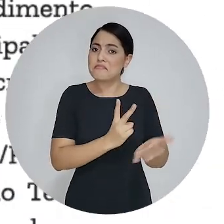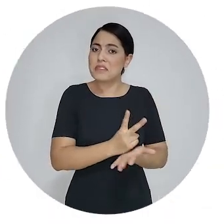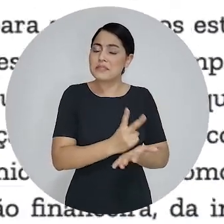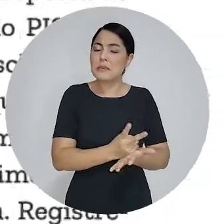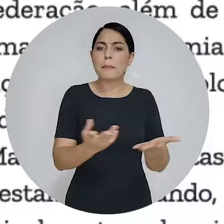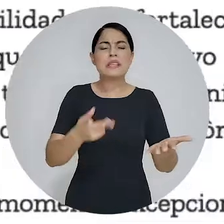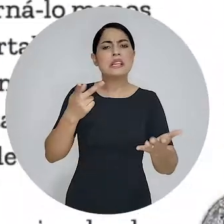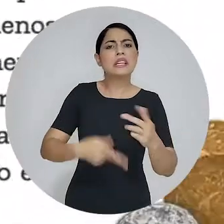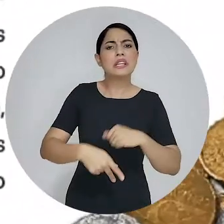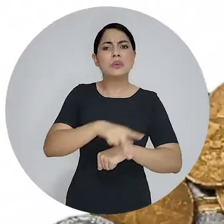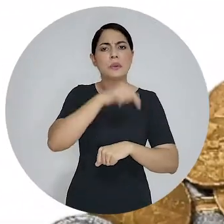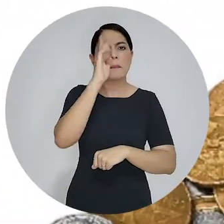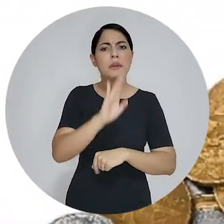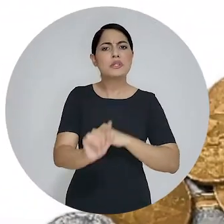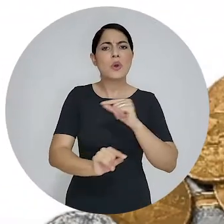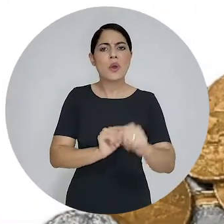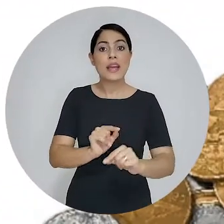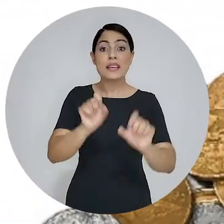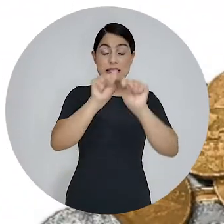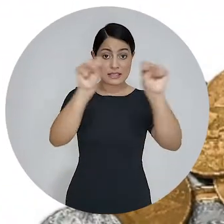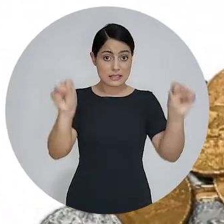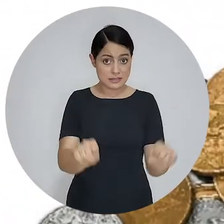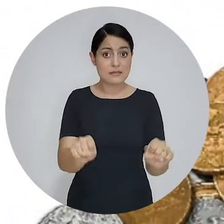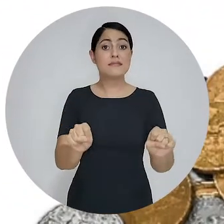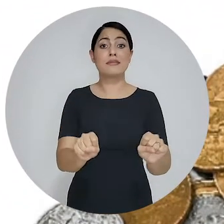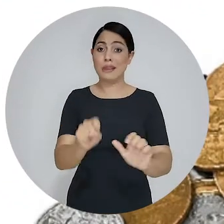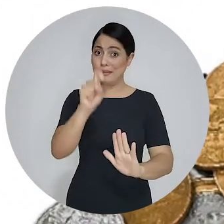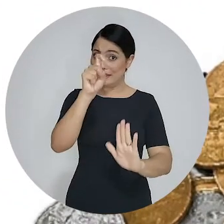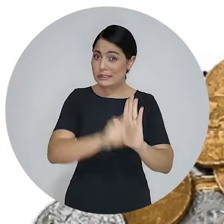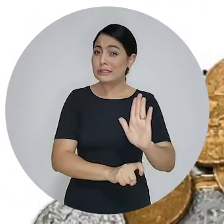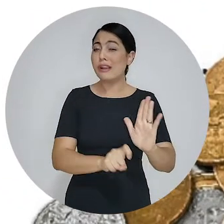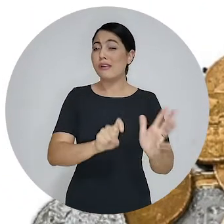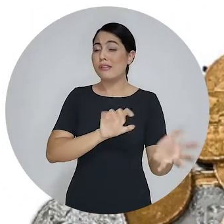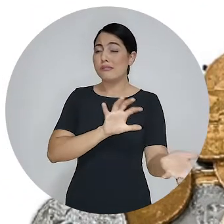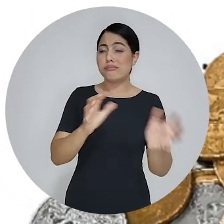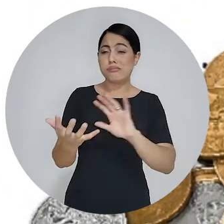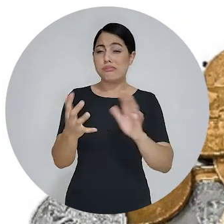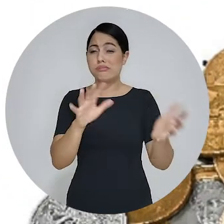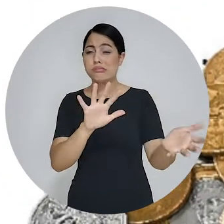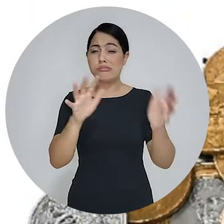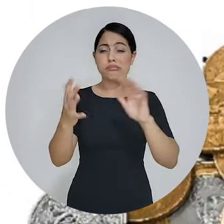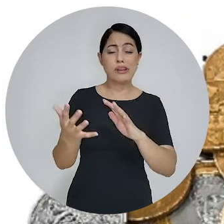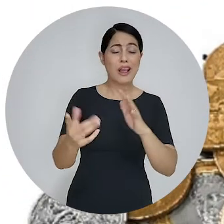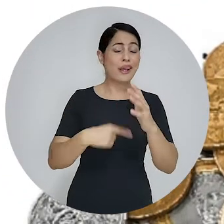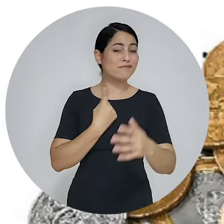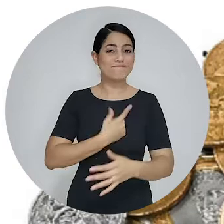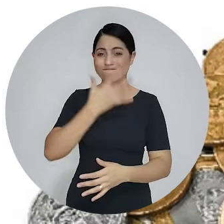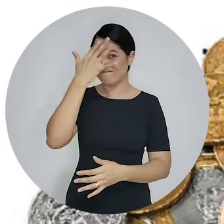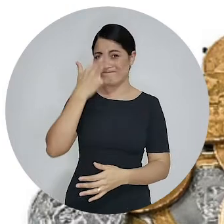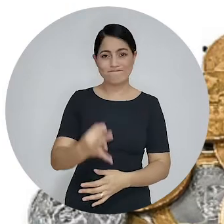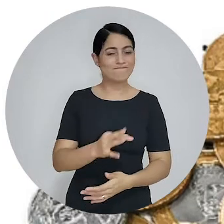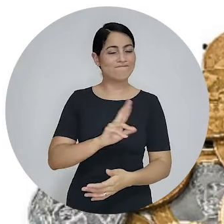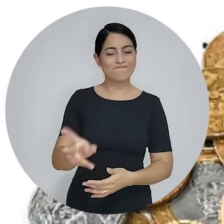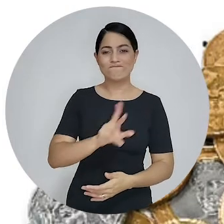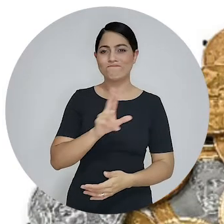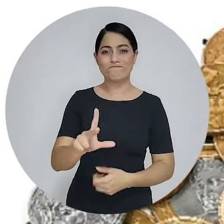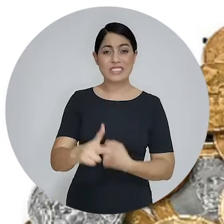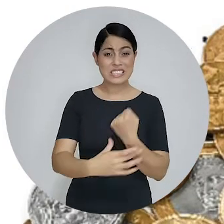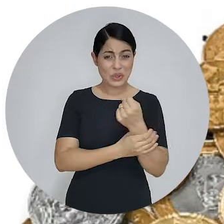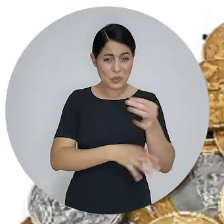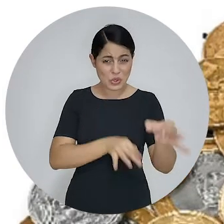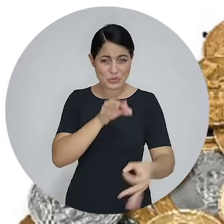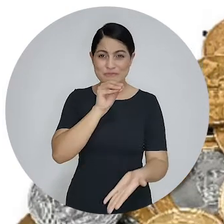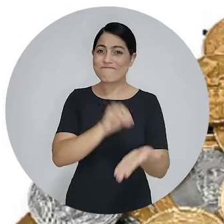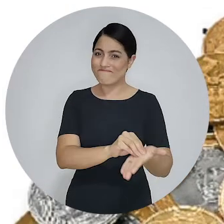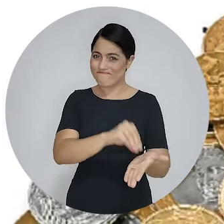Em outro trecho, a edição ressalta que no Brasil temos um sistema tributário que vive constantes momentos de turbulência, que geram